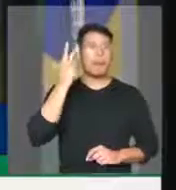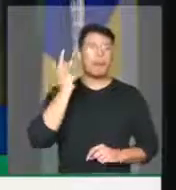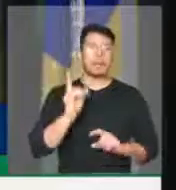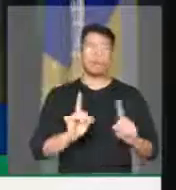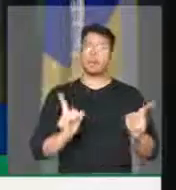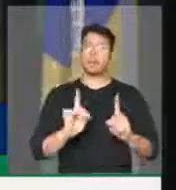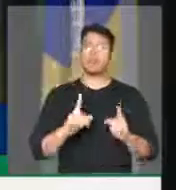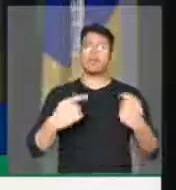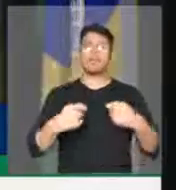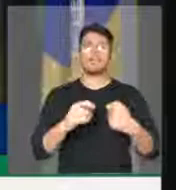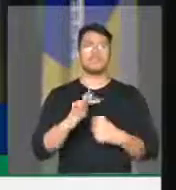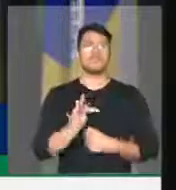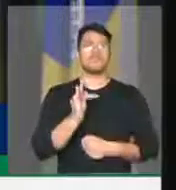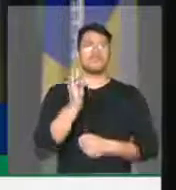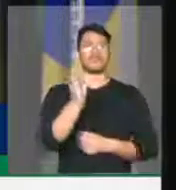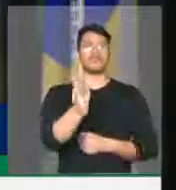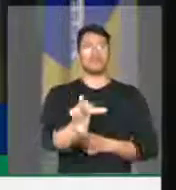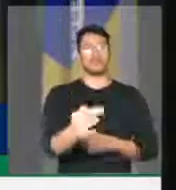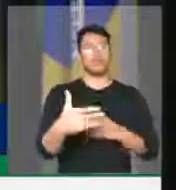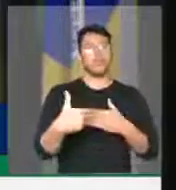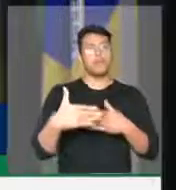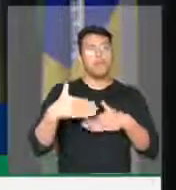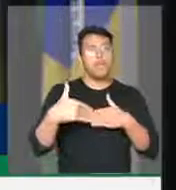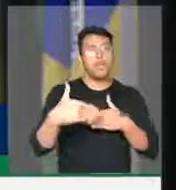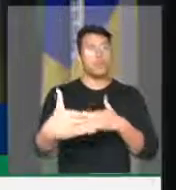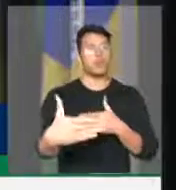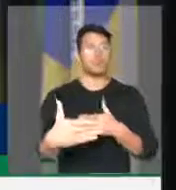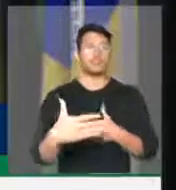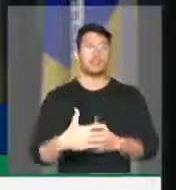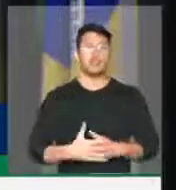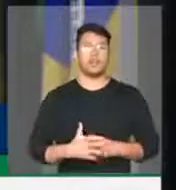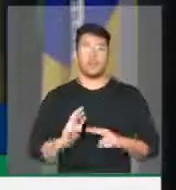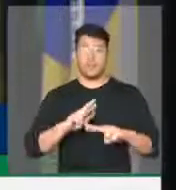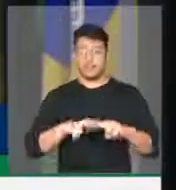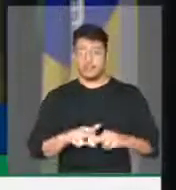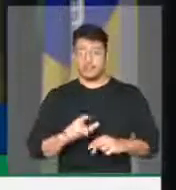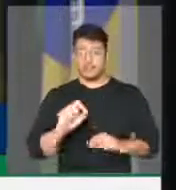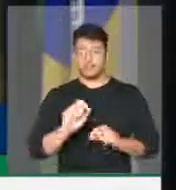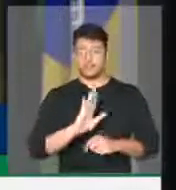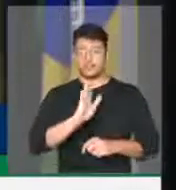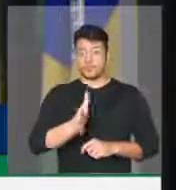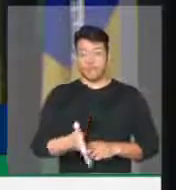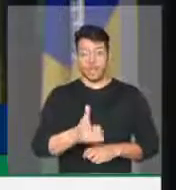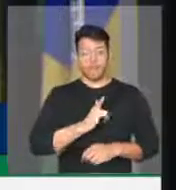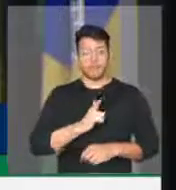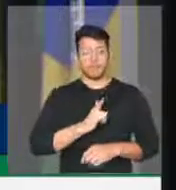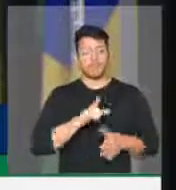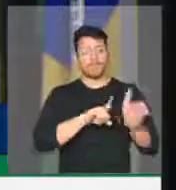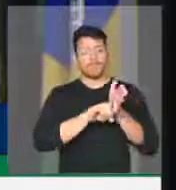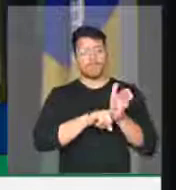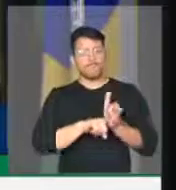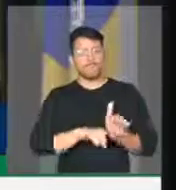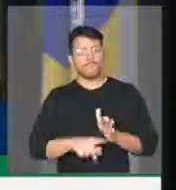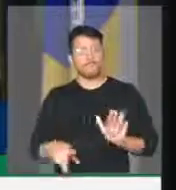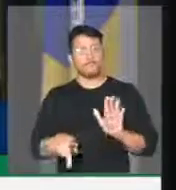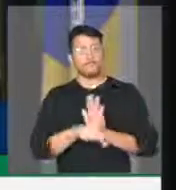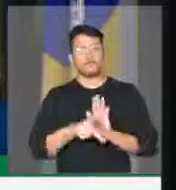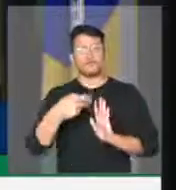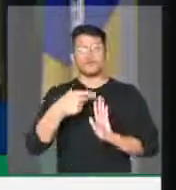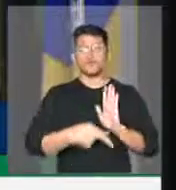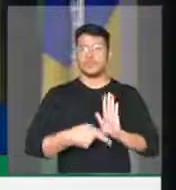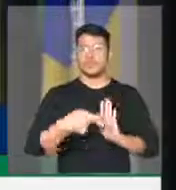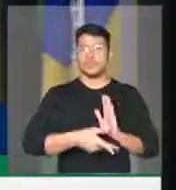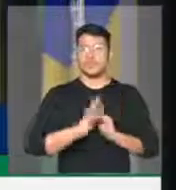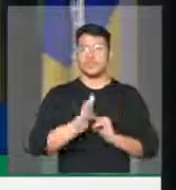anos vem sendo estudado e elaborado o projeto disso aqui da semana passada. É todo o